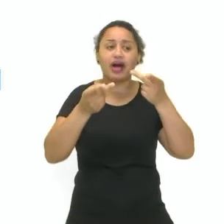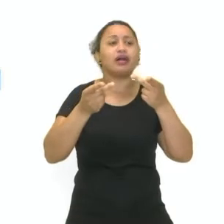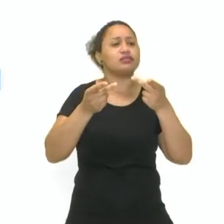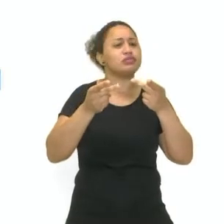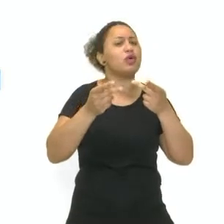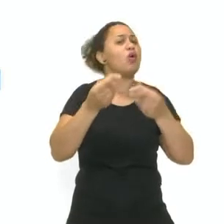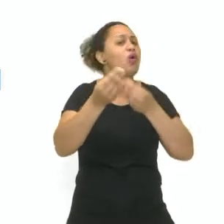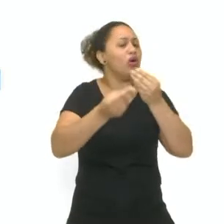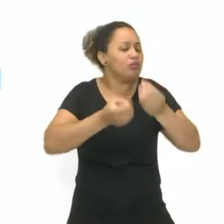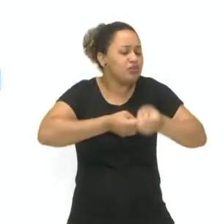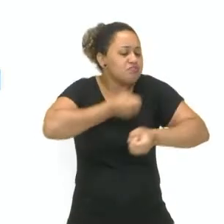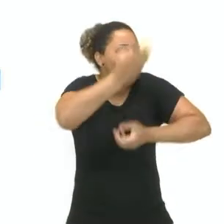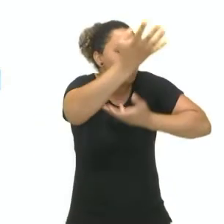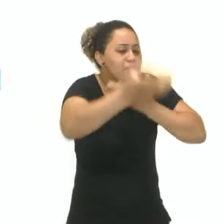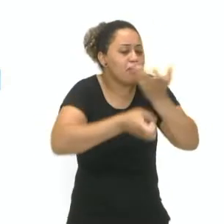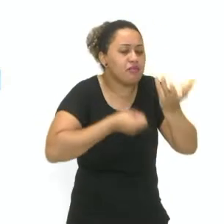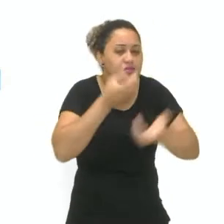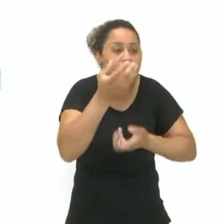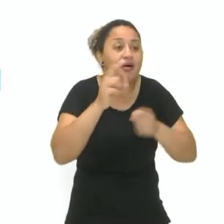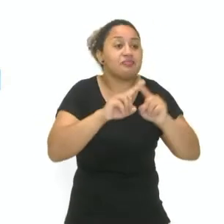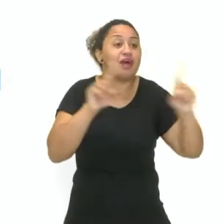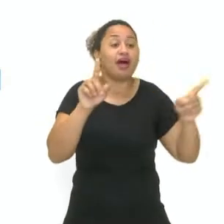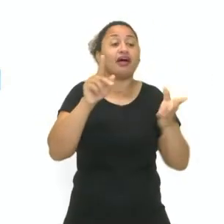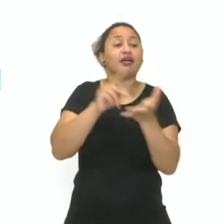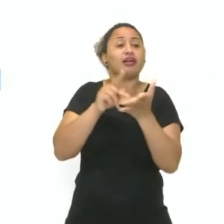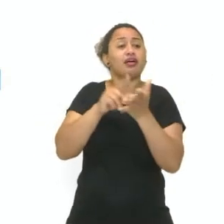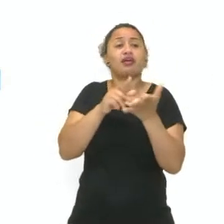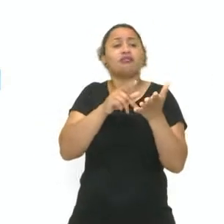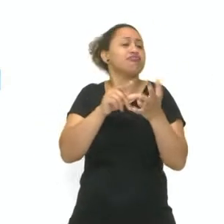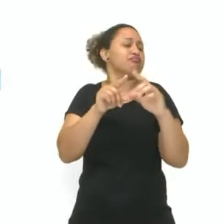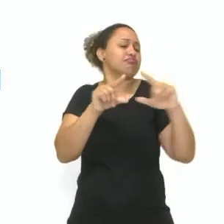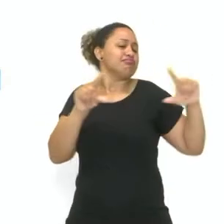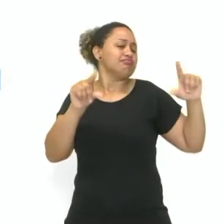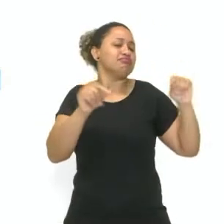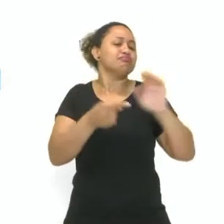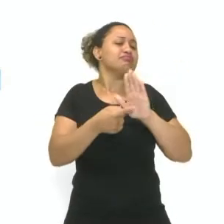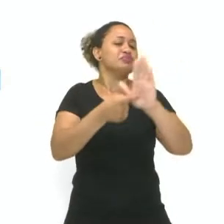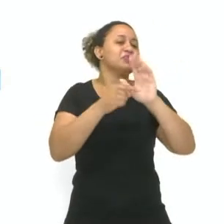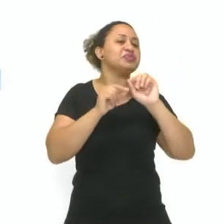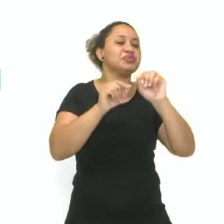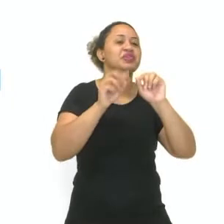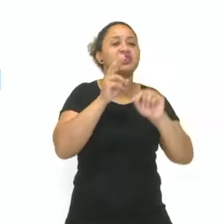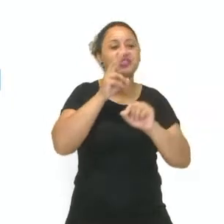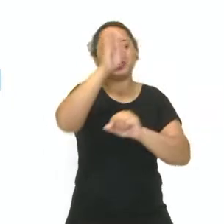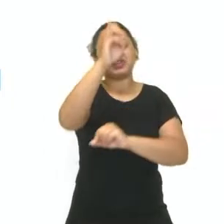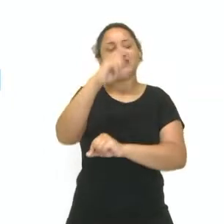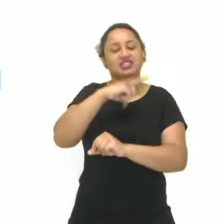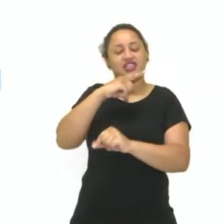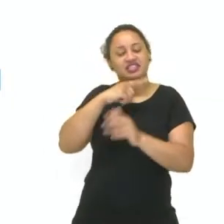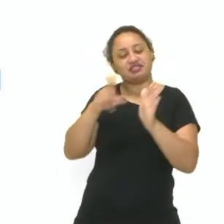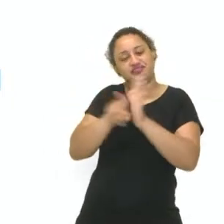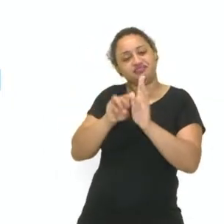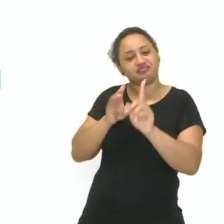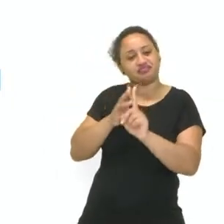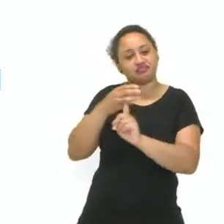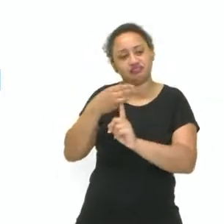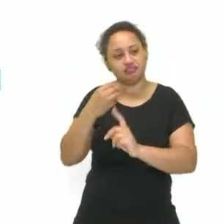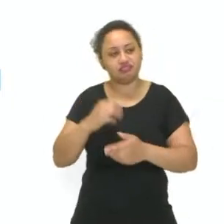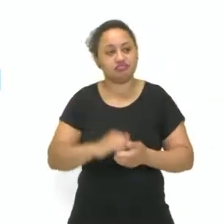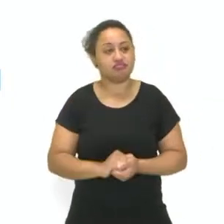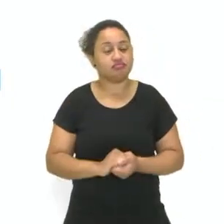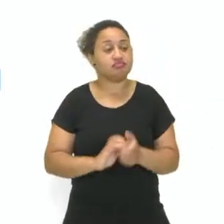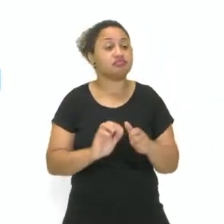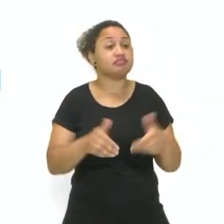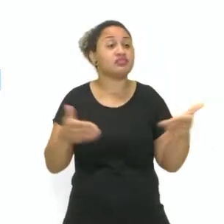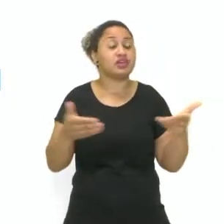poemas, mas que na verdade são amostras daquela grande força encoberta pelo mistério. Faz